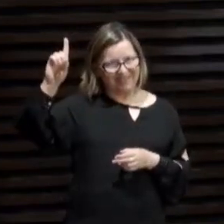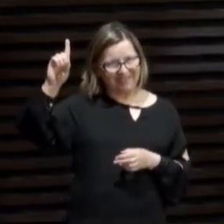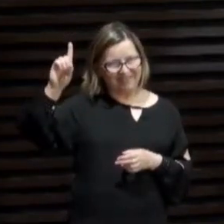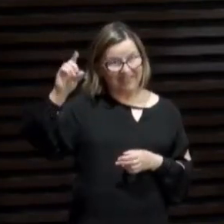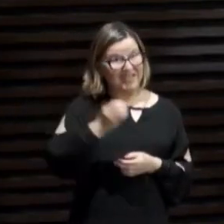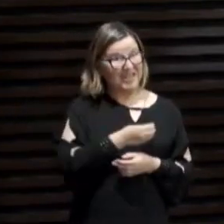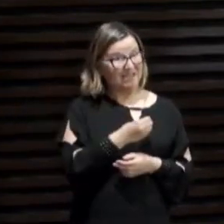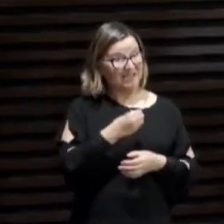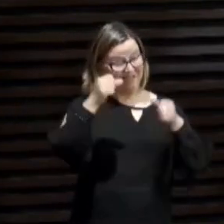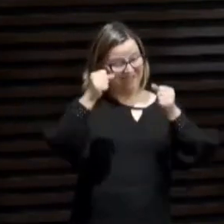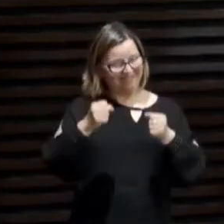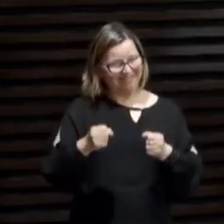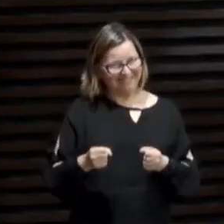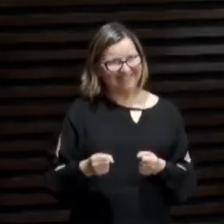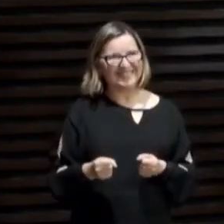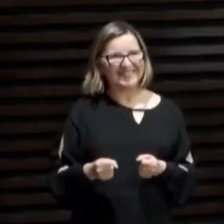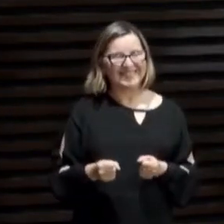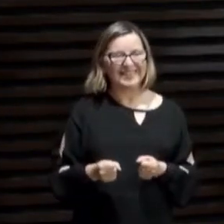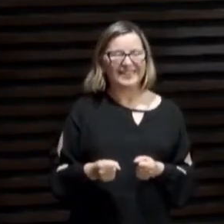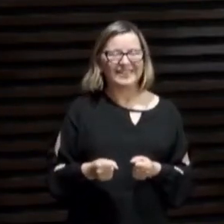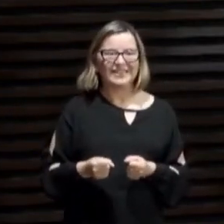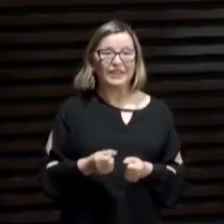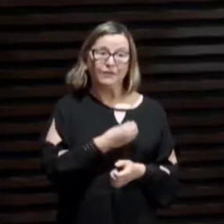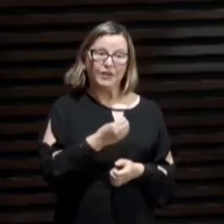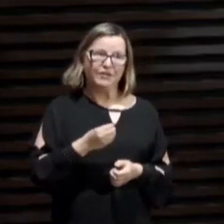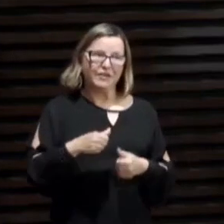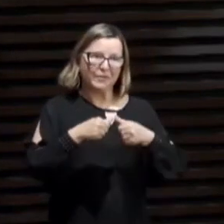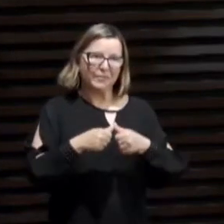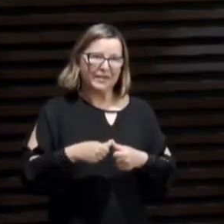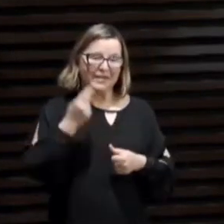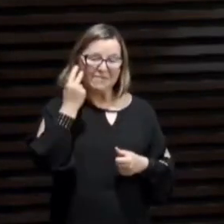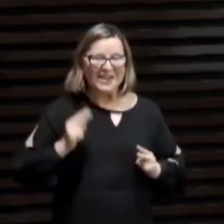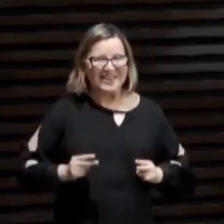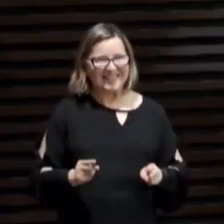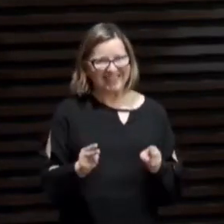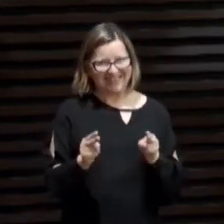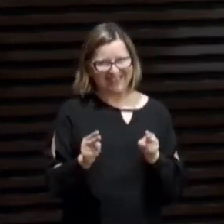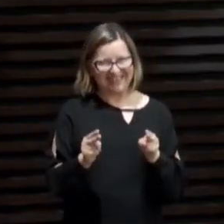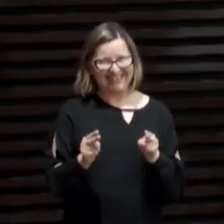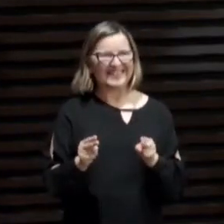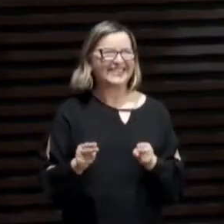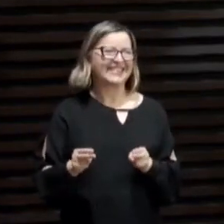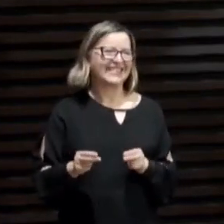que é viva, eficaz, que é viva e permanece para sempre.